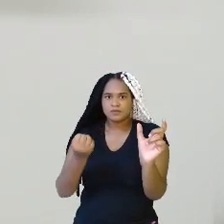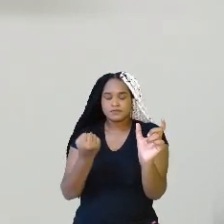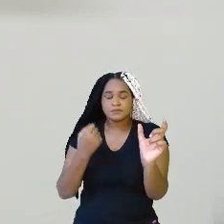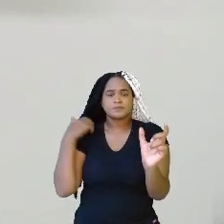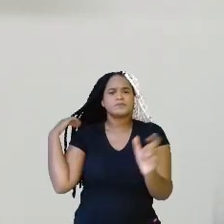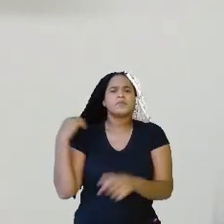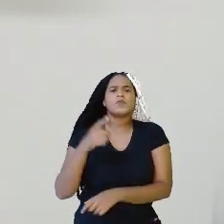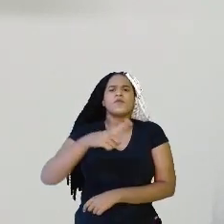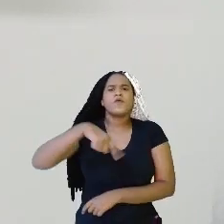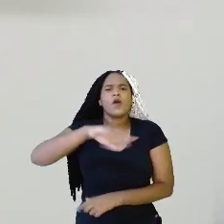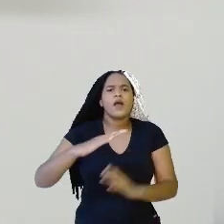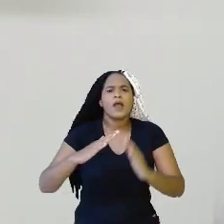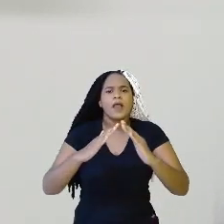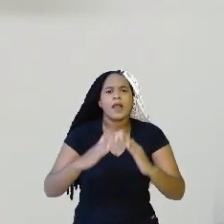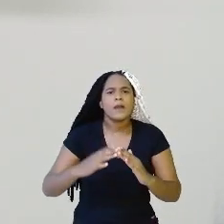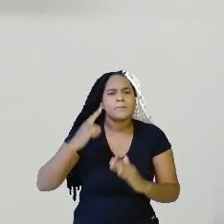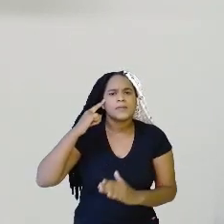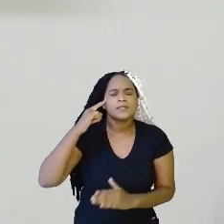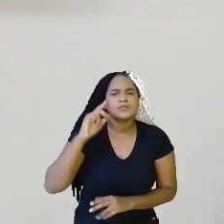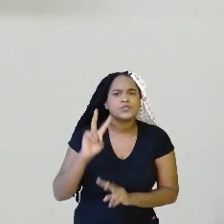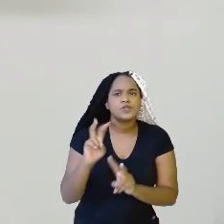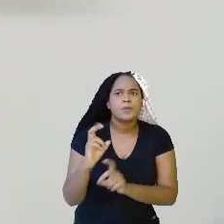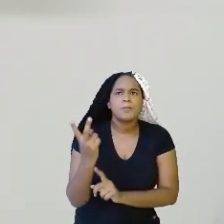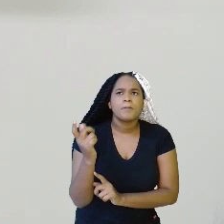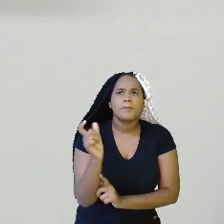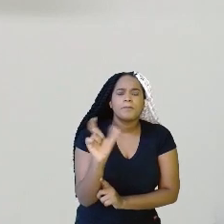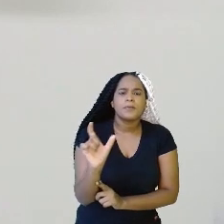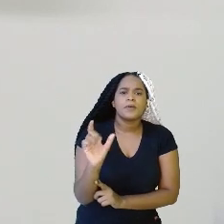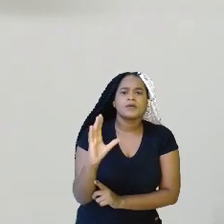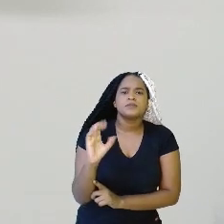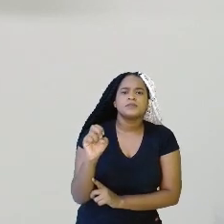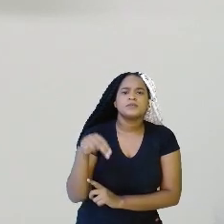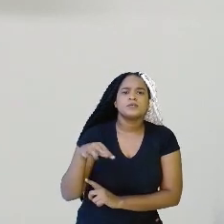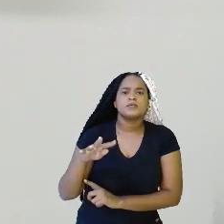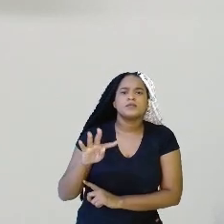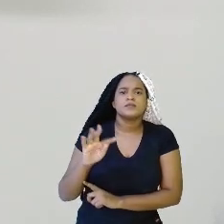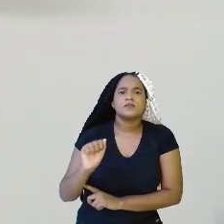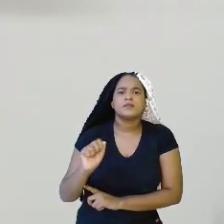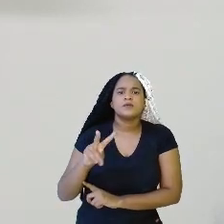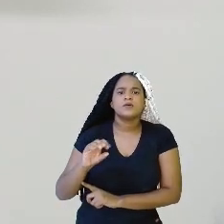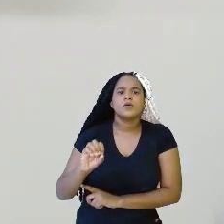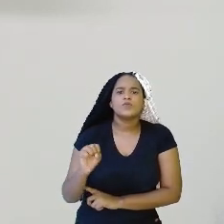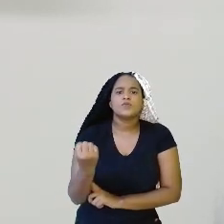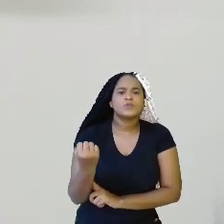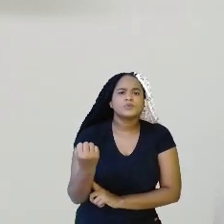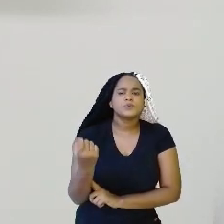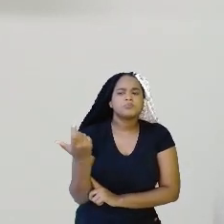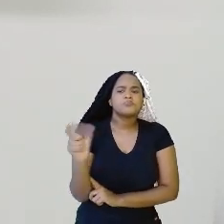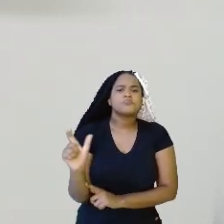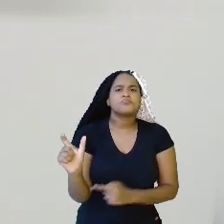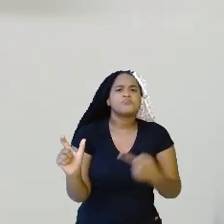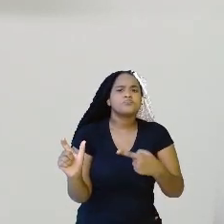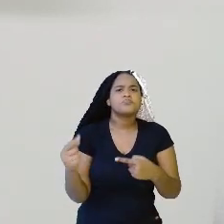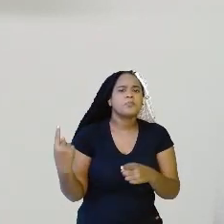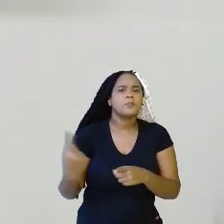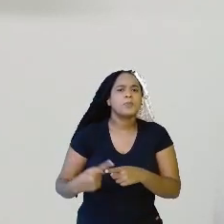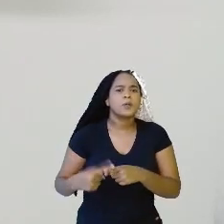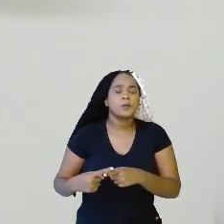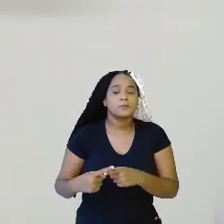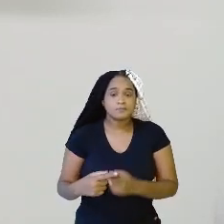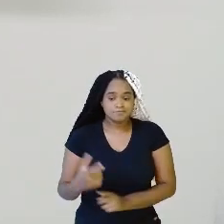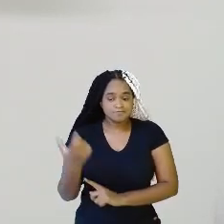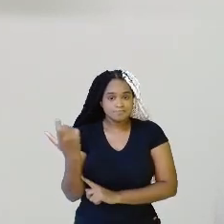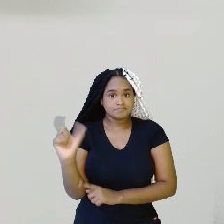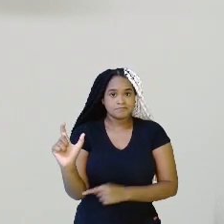para pensar por que o nome é centavos? Não. É centavos